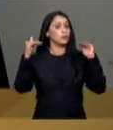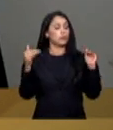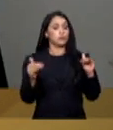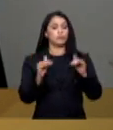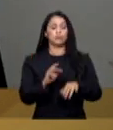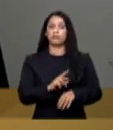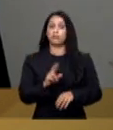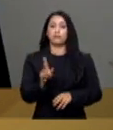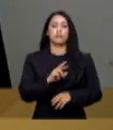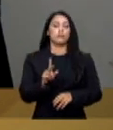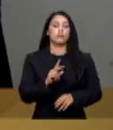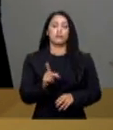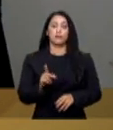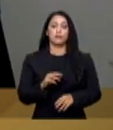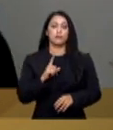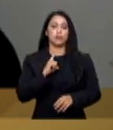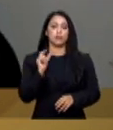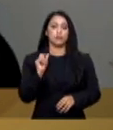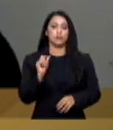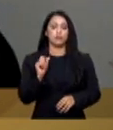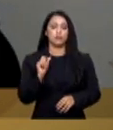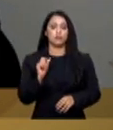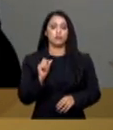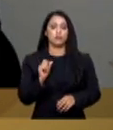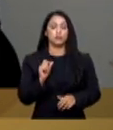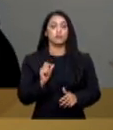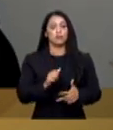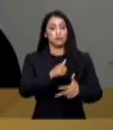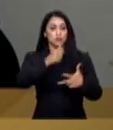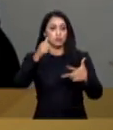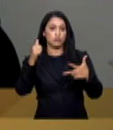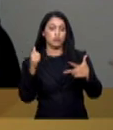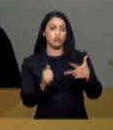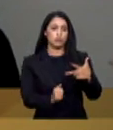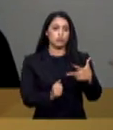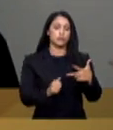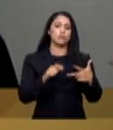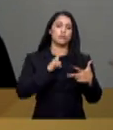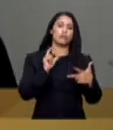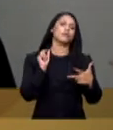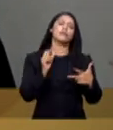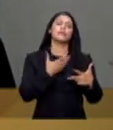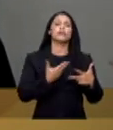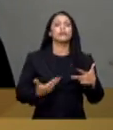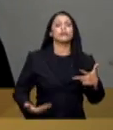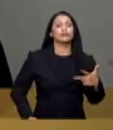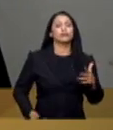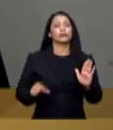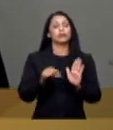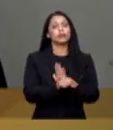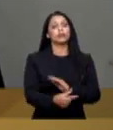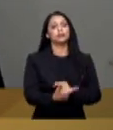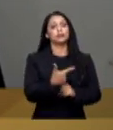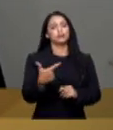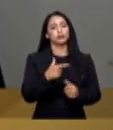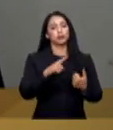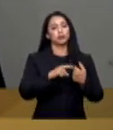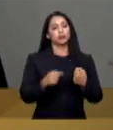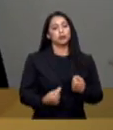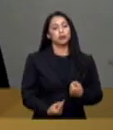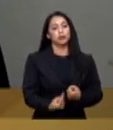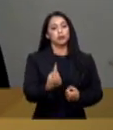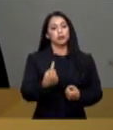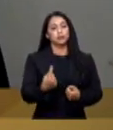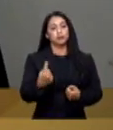fazem as vezes de agente do poder público. Portanto, na parte que se refere ao parágrafo 2º do artigo 1º, relativo à